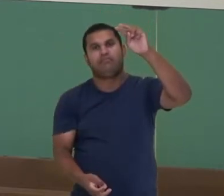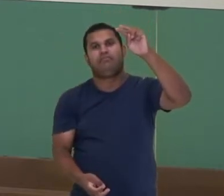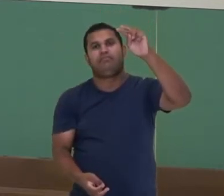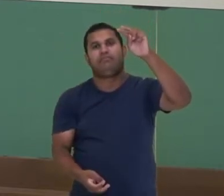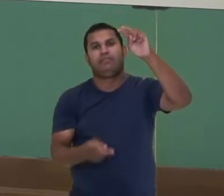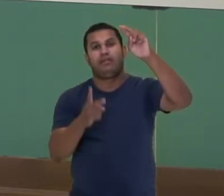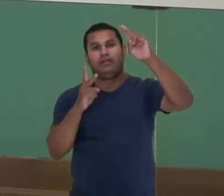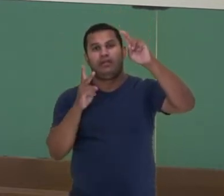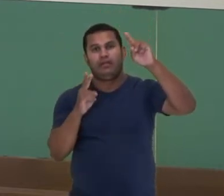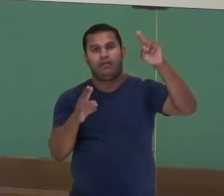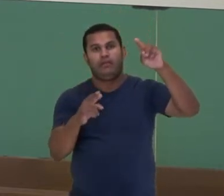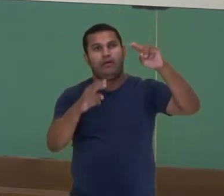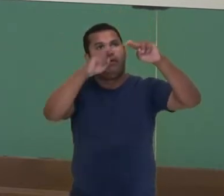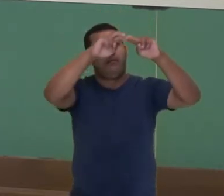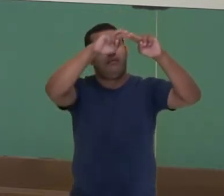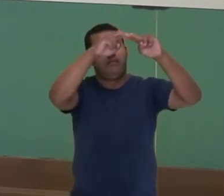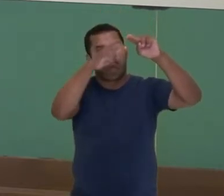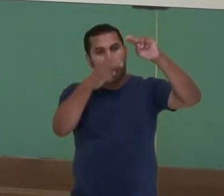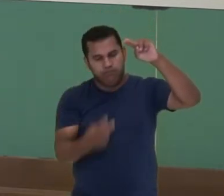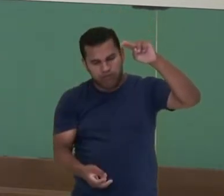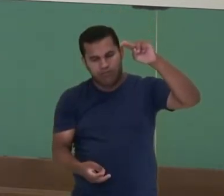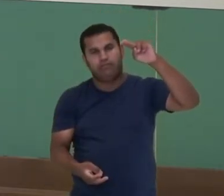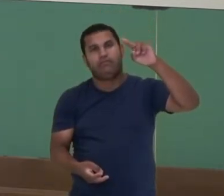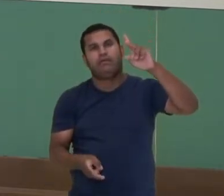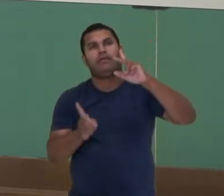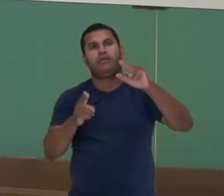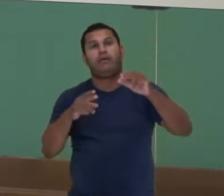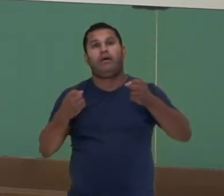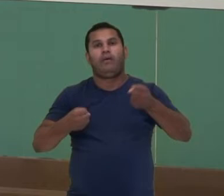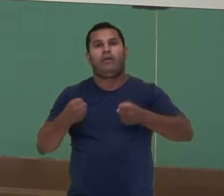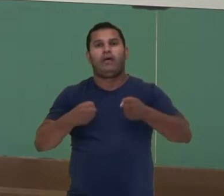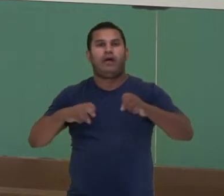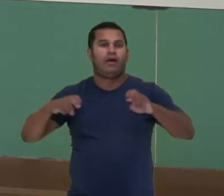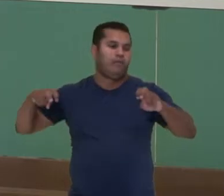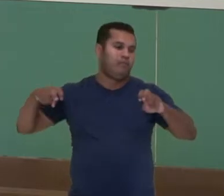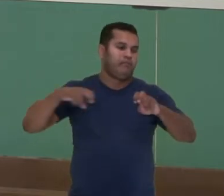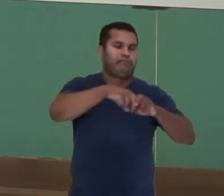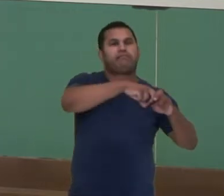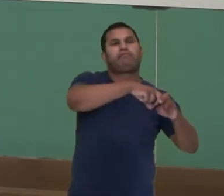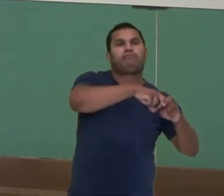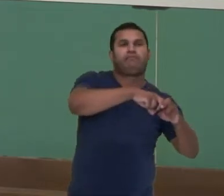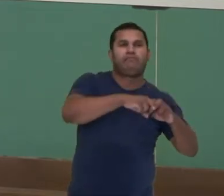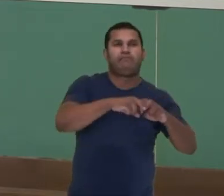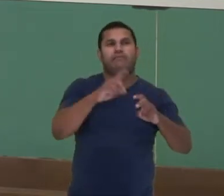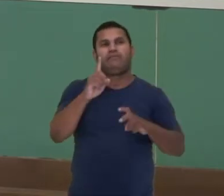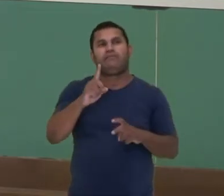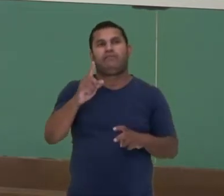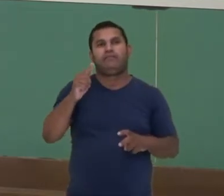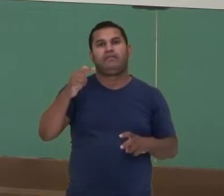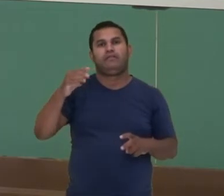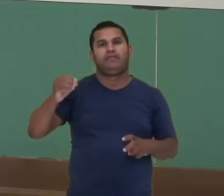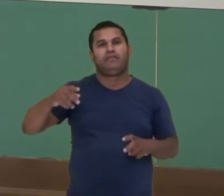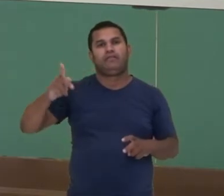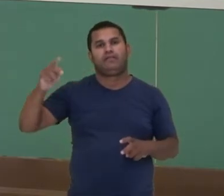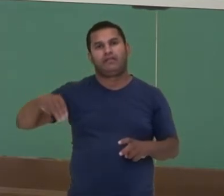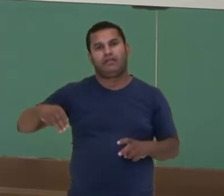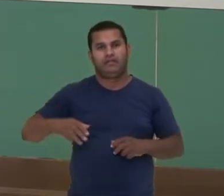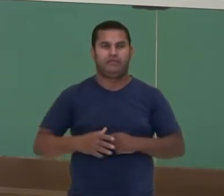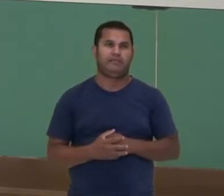6º andar de um prédio a essa velocidade, né? Então, veja que louco isso aí. Mas, isso aí é para outro momento.